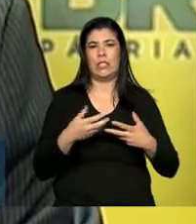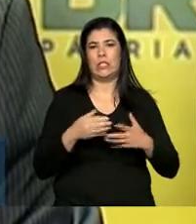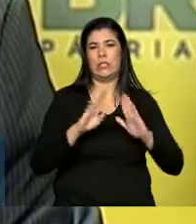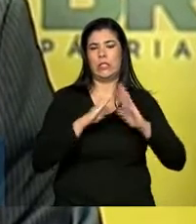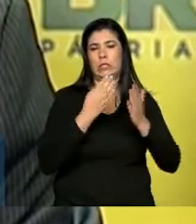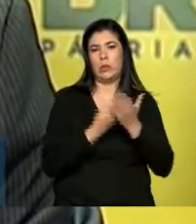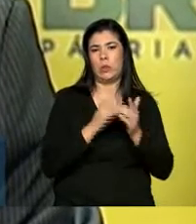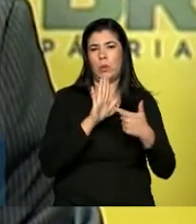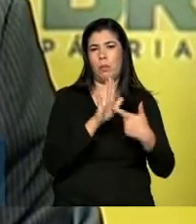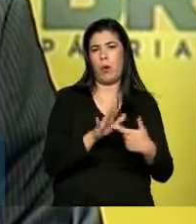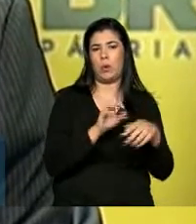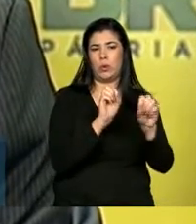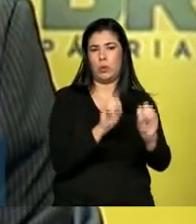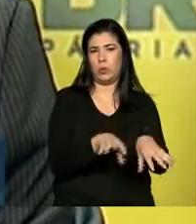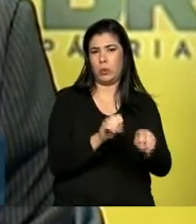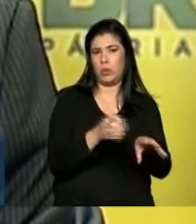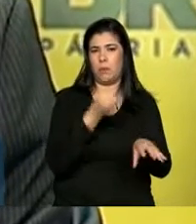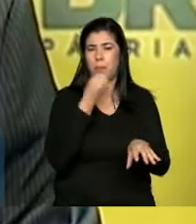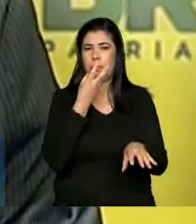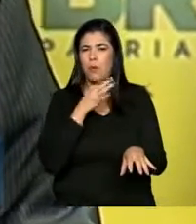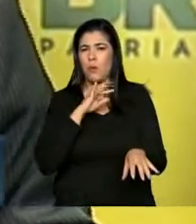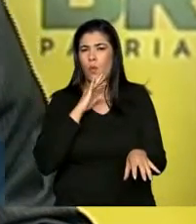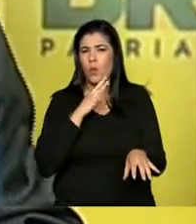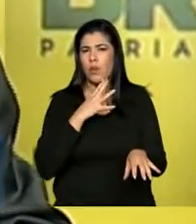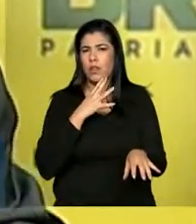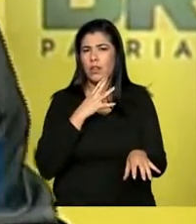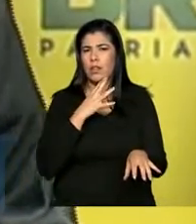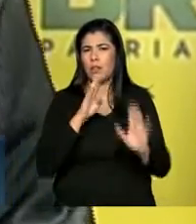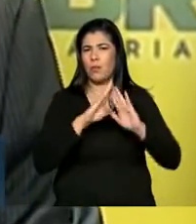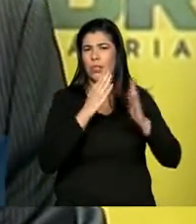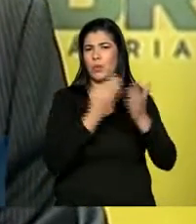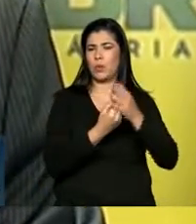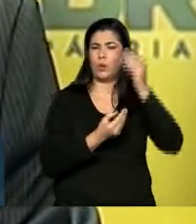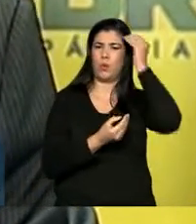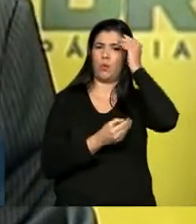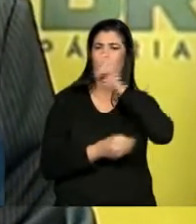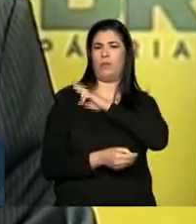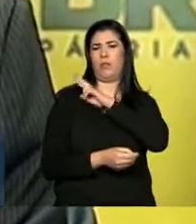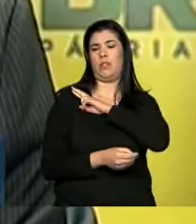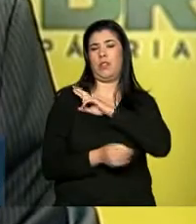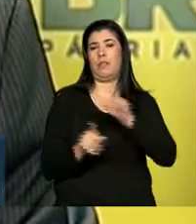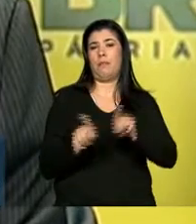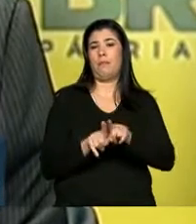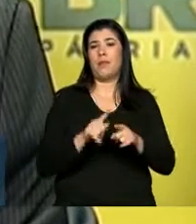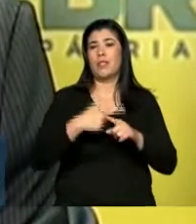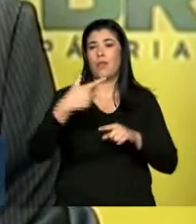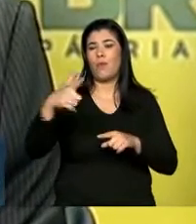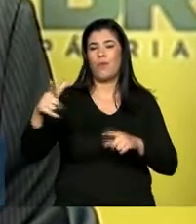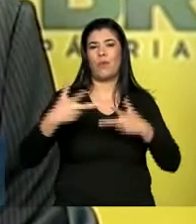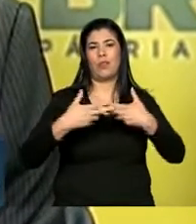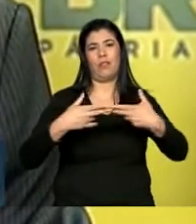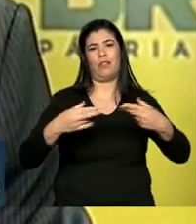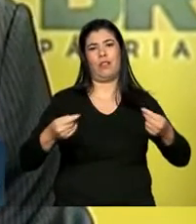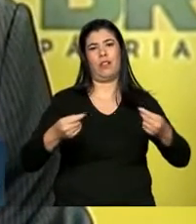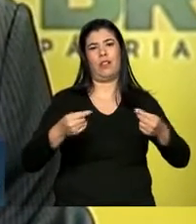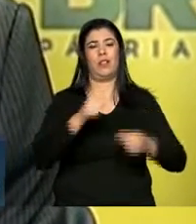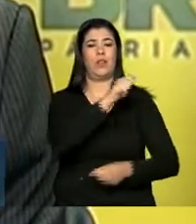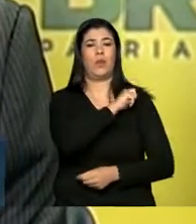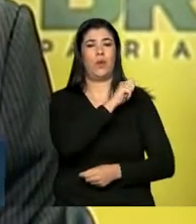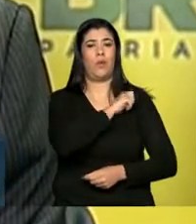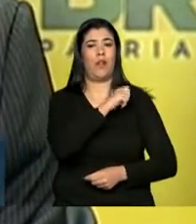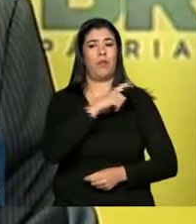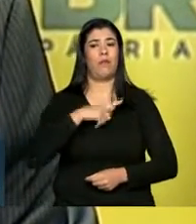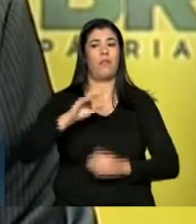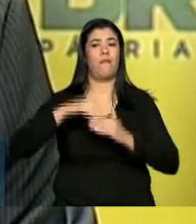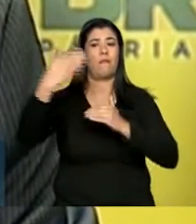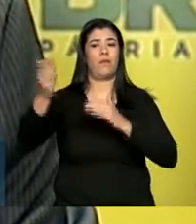bom ou ruim, mas que são, vamos dizer, elementos externos que acabam sendo exportados para a escola ou importados pela